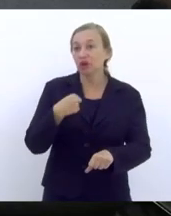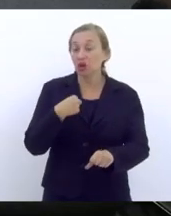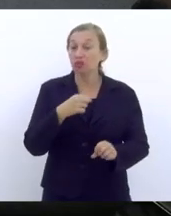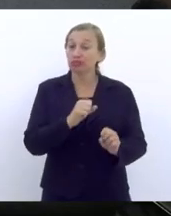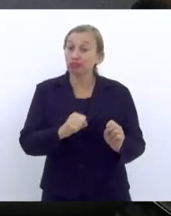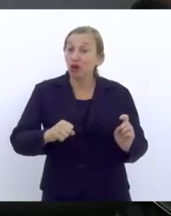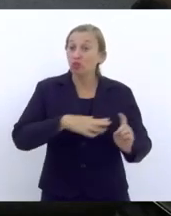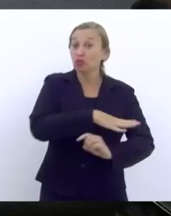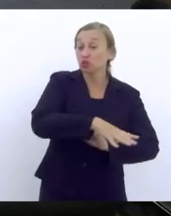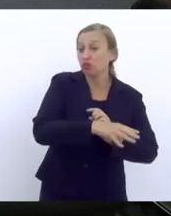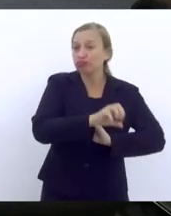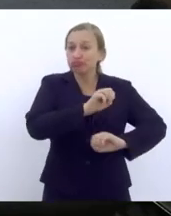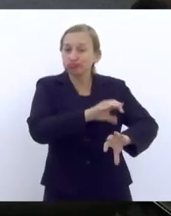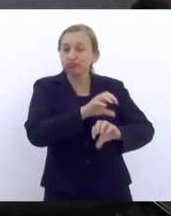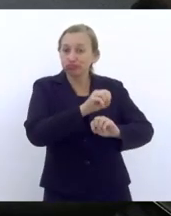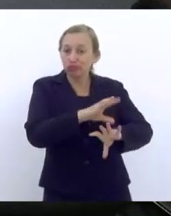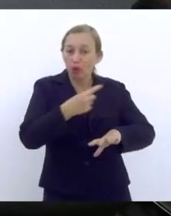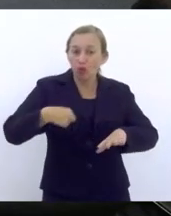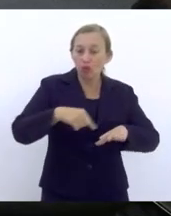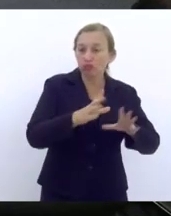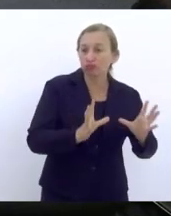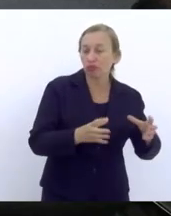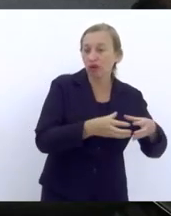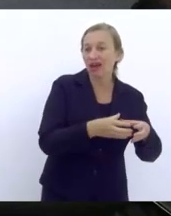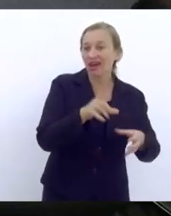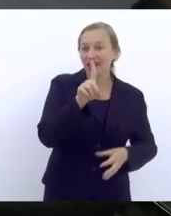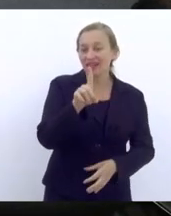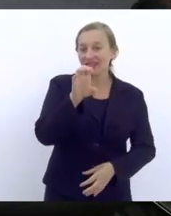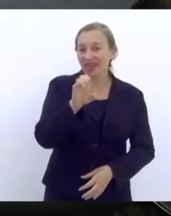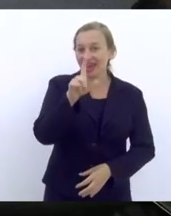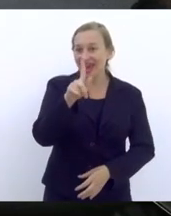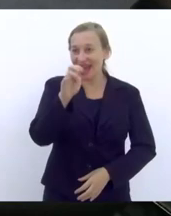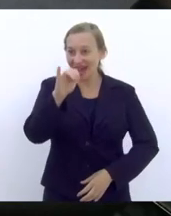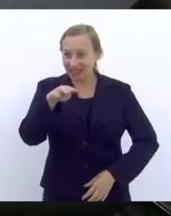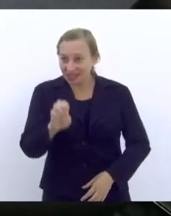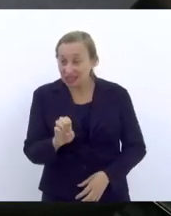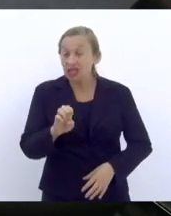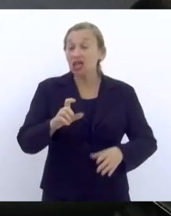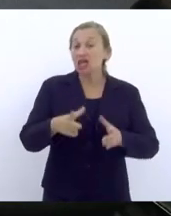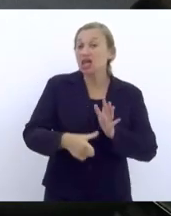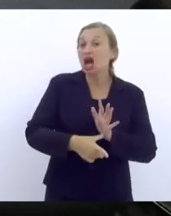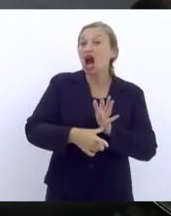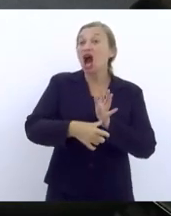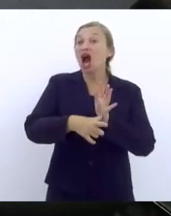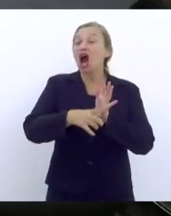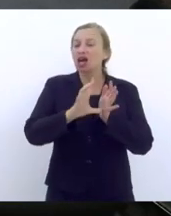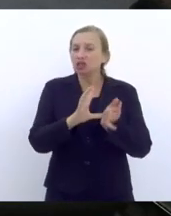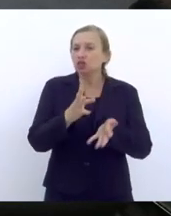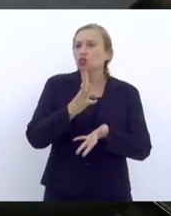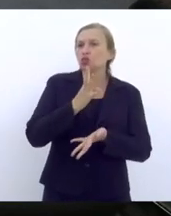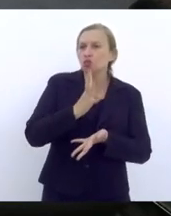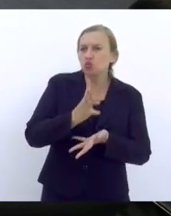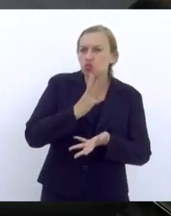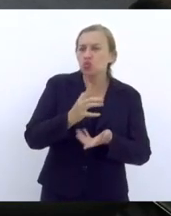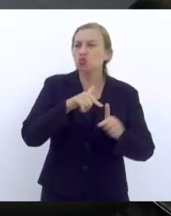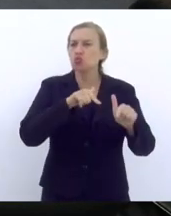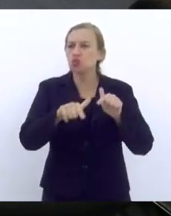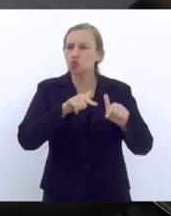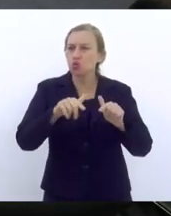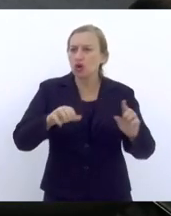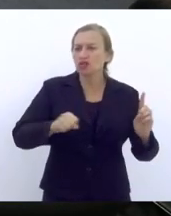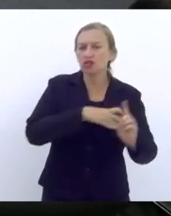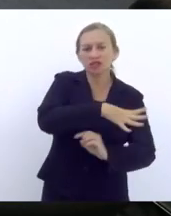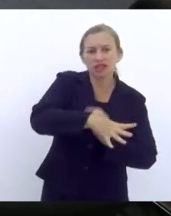socioeducativa, passei numa unidade do DEGASE, e antes de eu conhecer esses trabalhos sociais que há